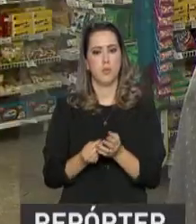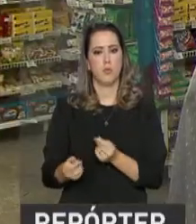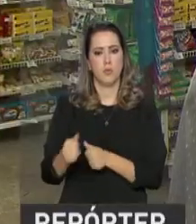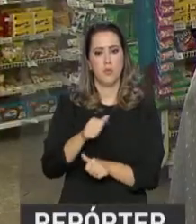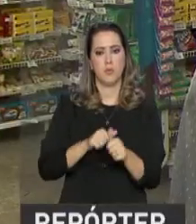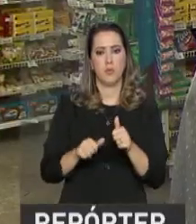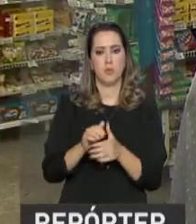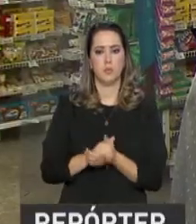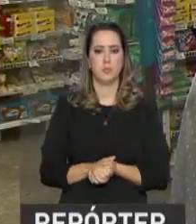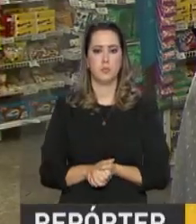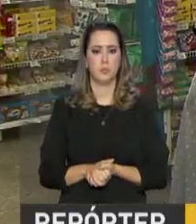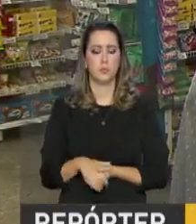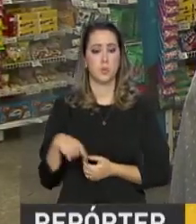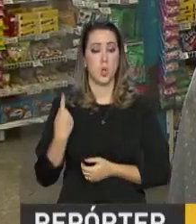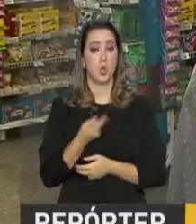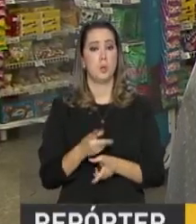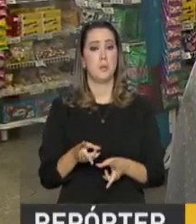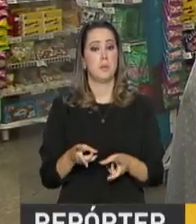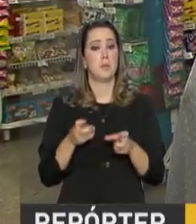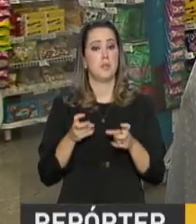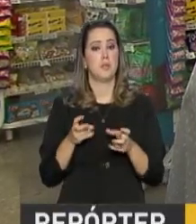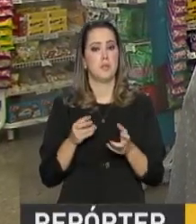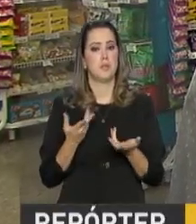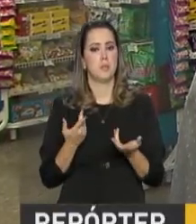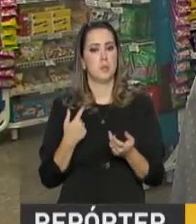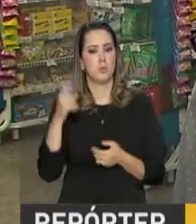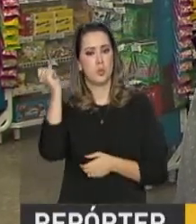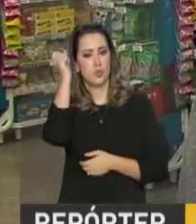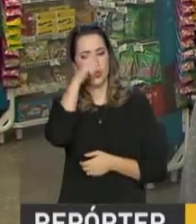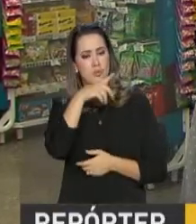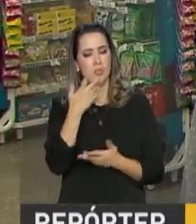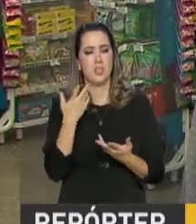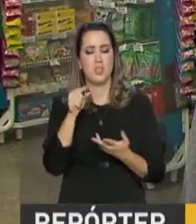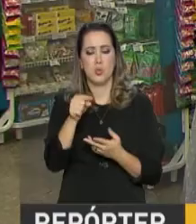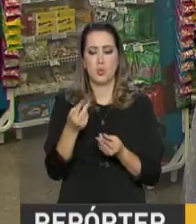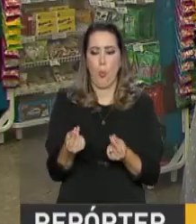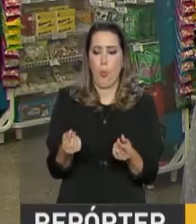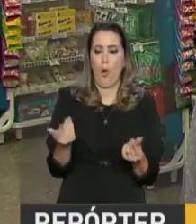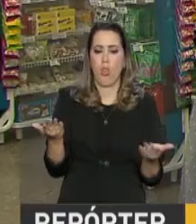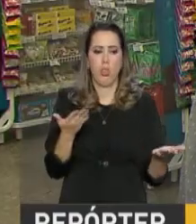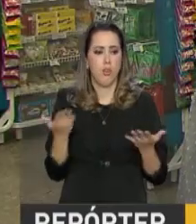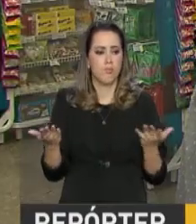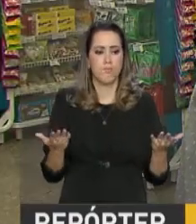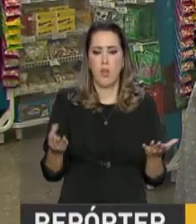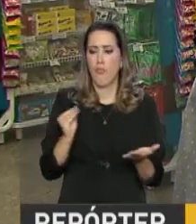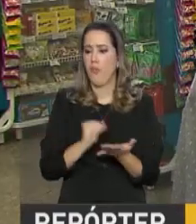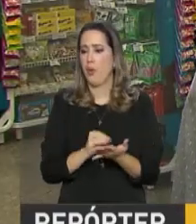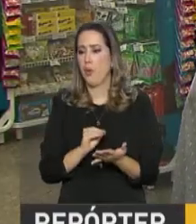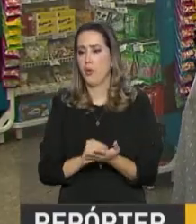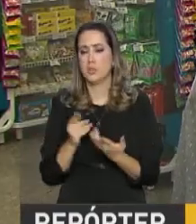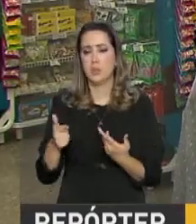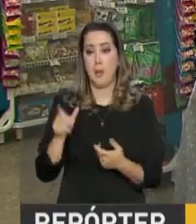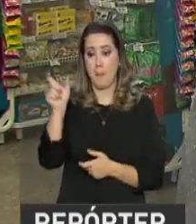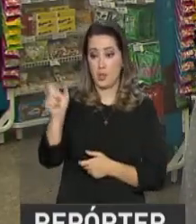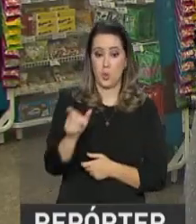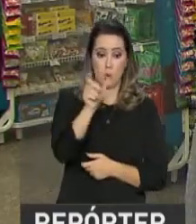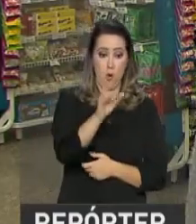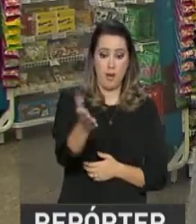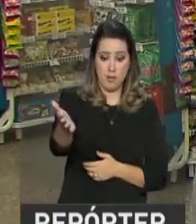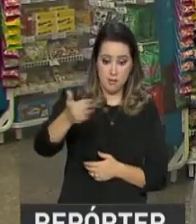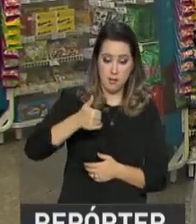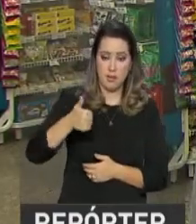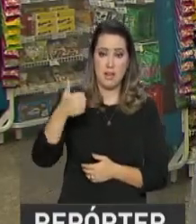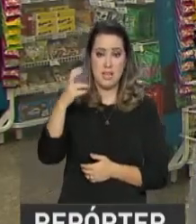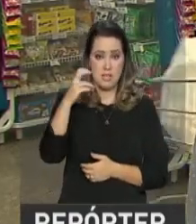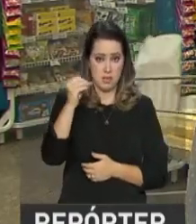Começamos a sentir a dificuldade de moedas e o nosso financeiro resolveu criar essa campanha de cliente que trouxesse moeda acima de